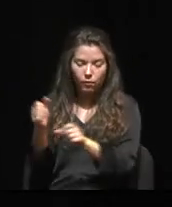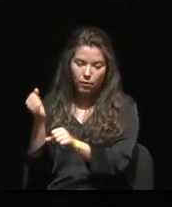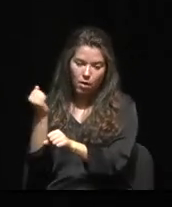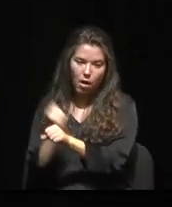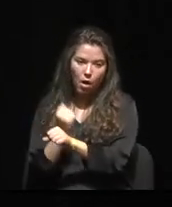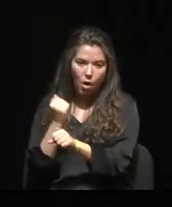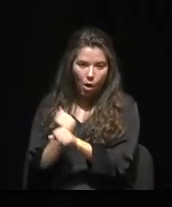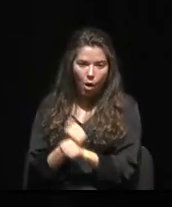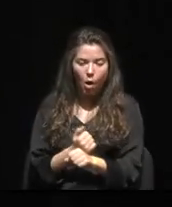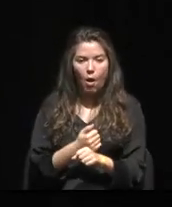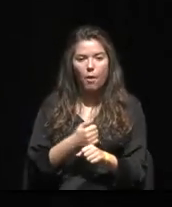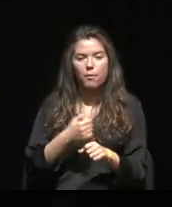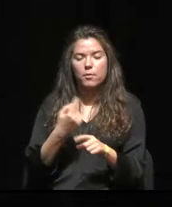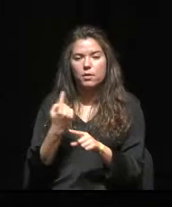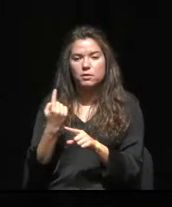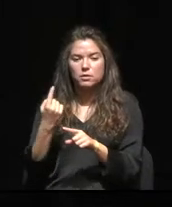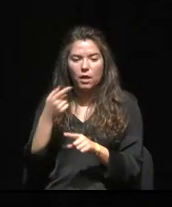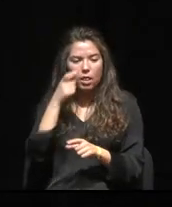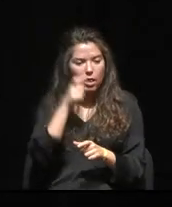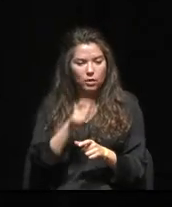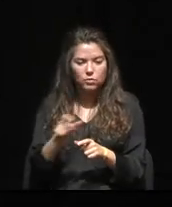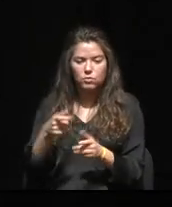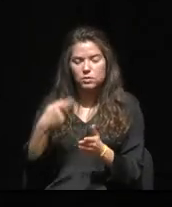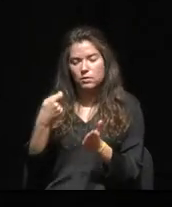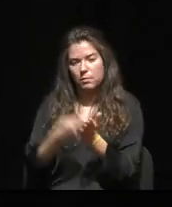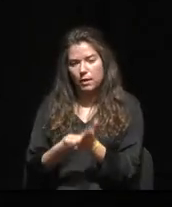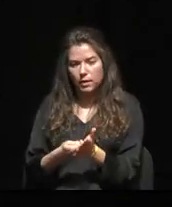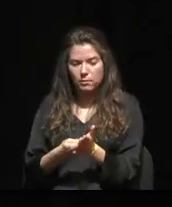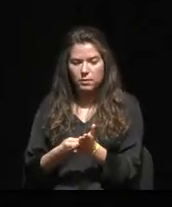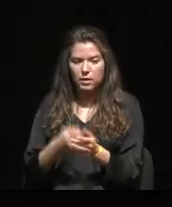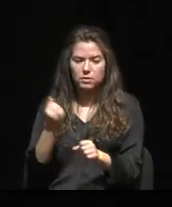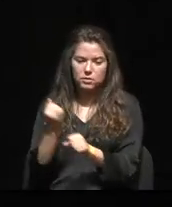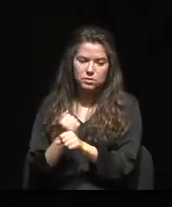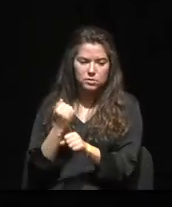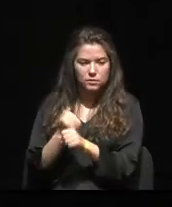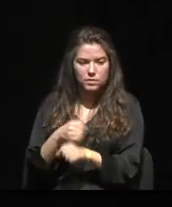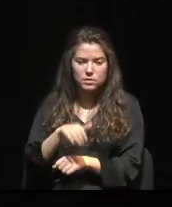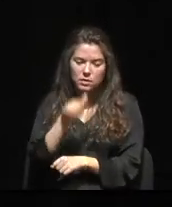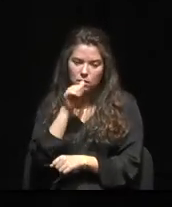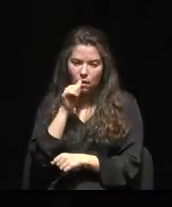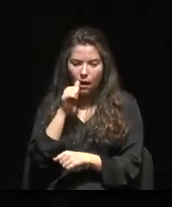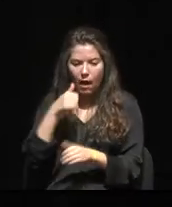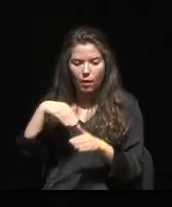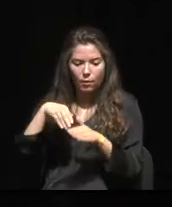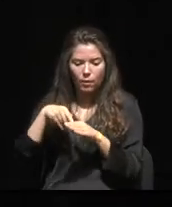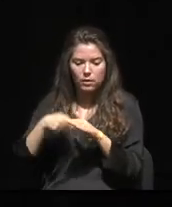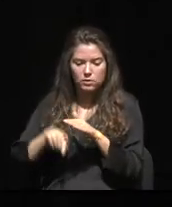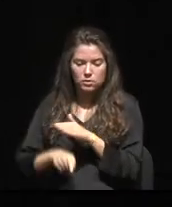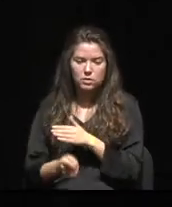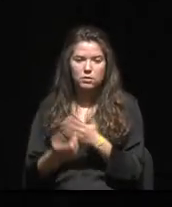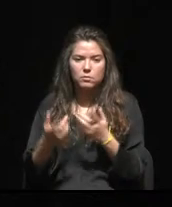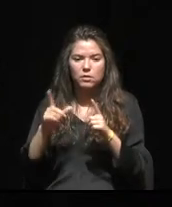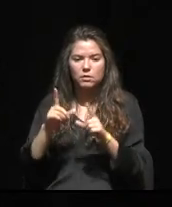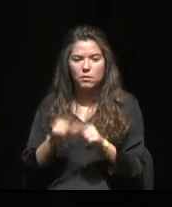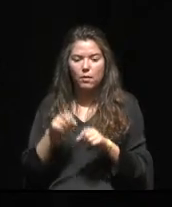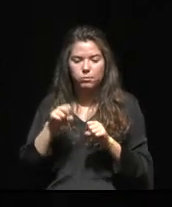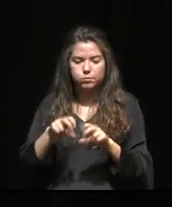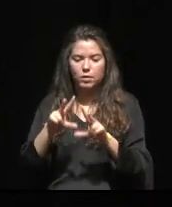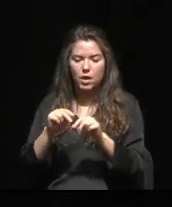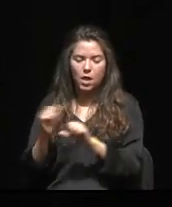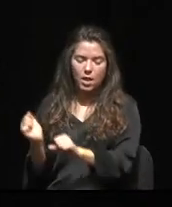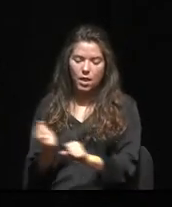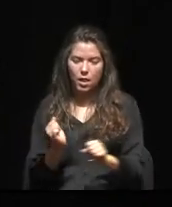obras públicas de fiscal de leituras e cobranças fiscal de serviços de água e saneamento e de fiscal de serviços de Higiene e